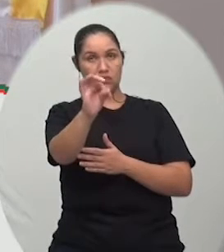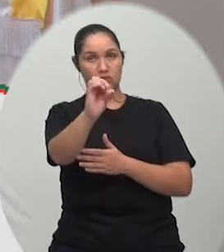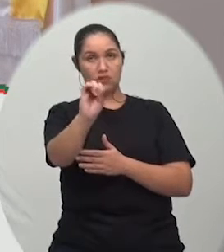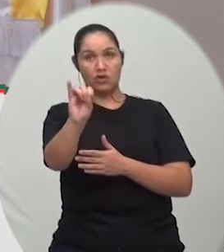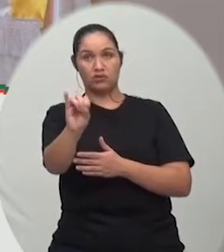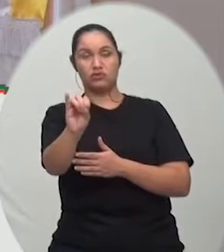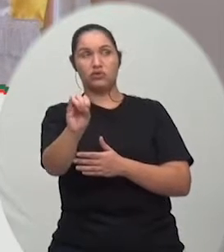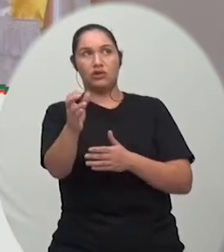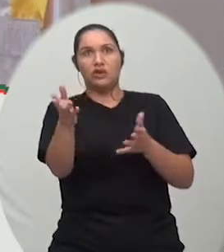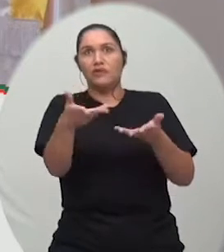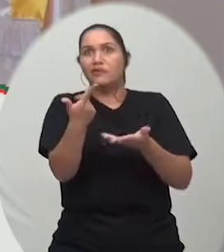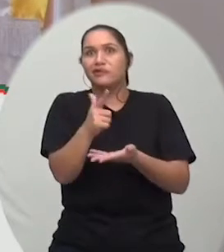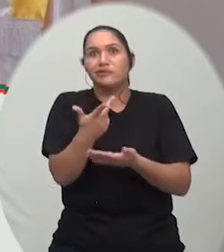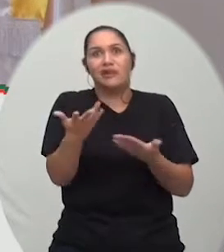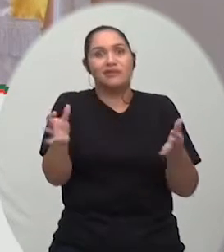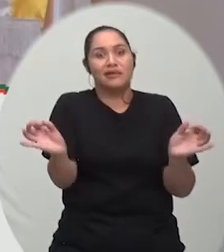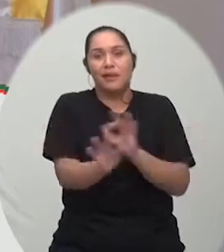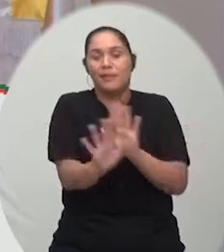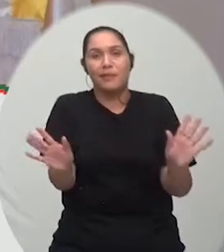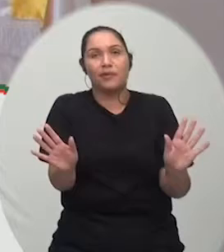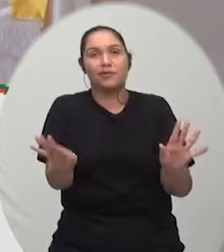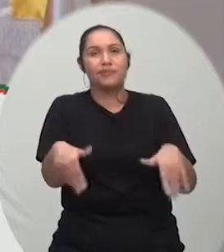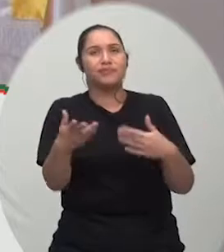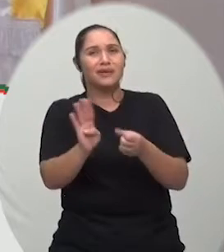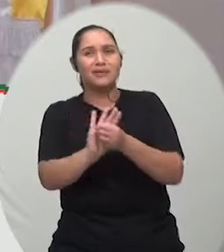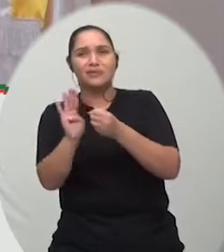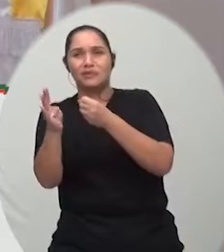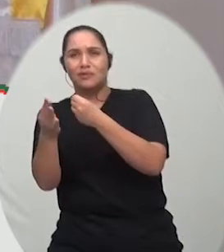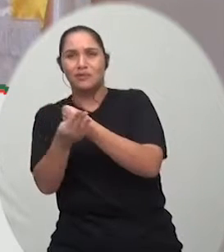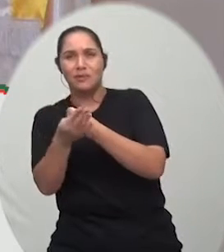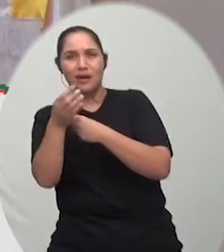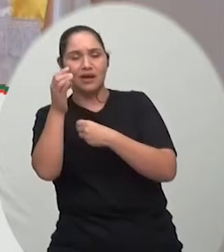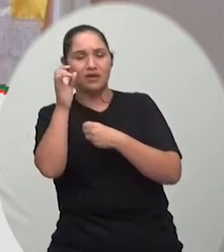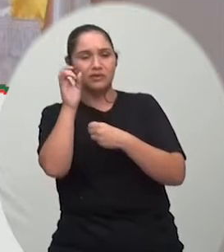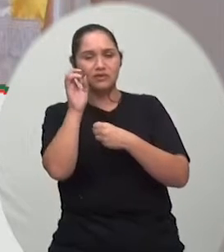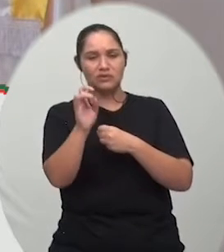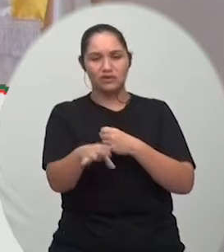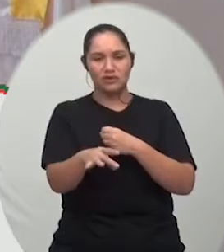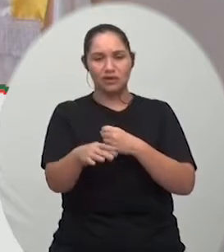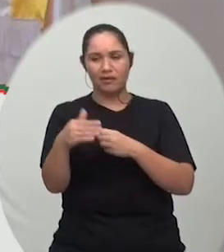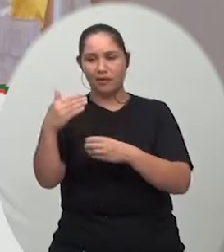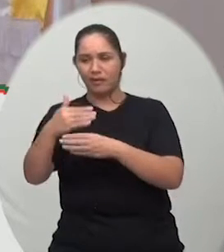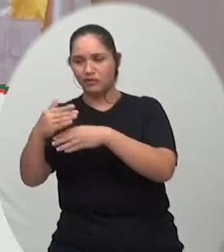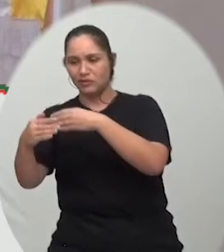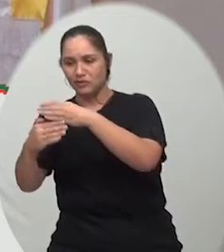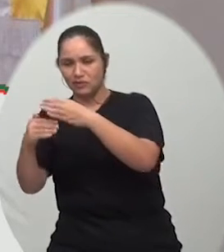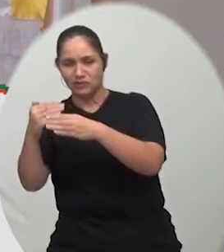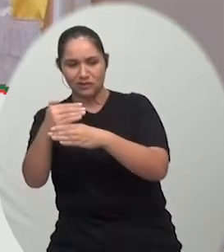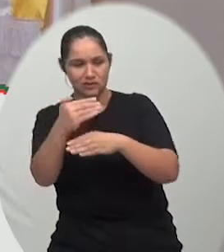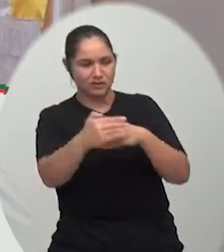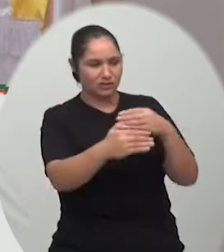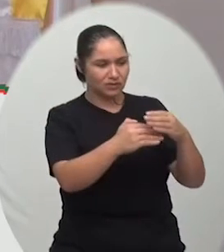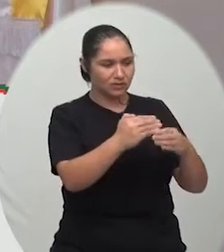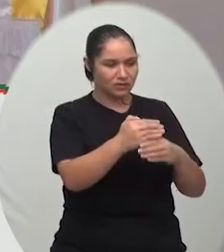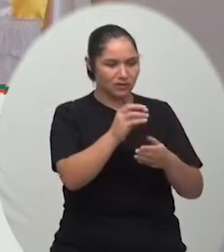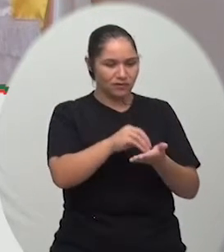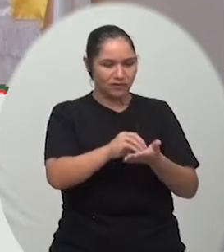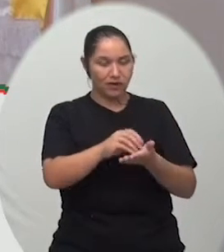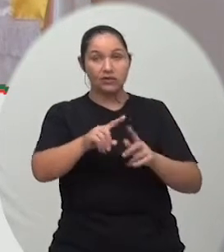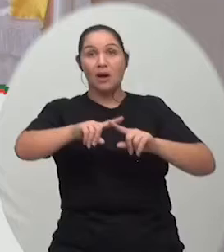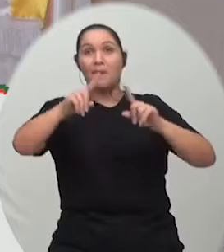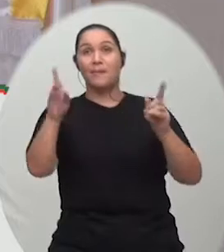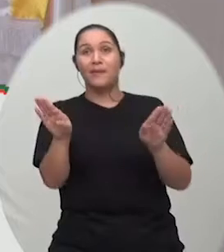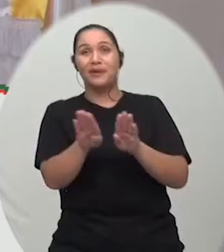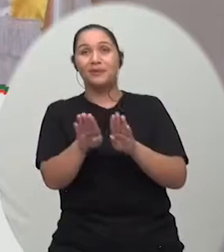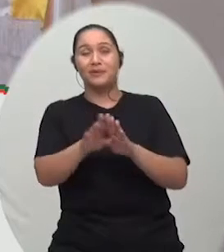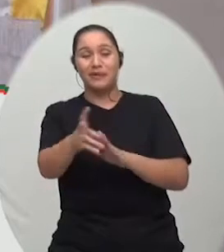Então, nossos bairros, eles não estão só sucateados de obras. Eles estão sucateados de cultura. Sem